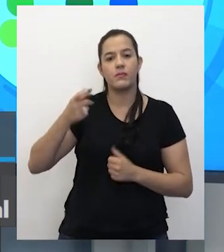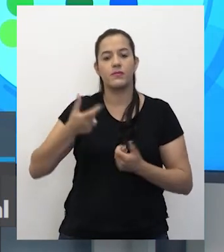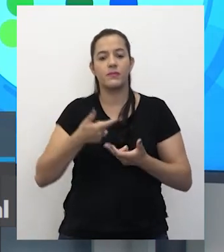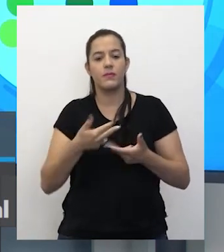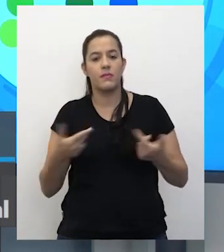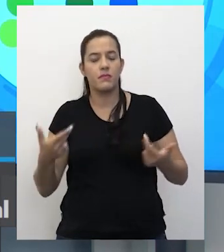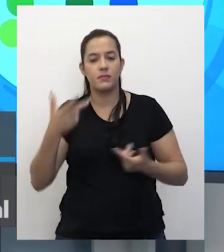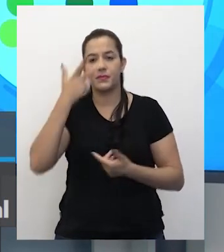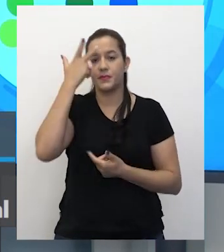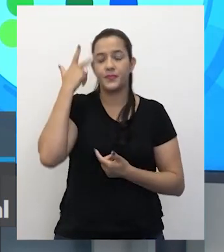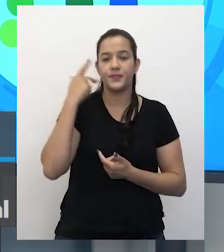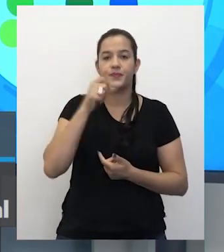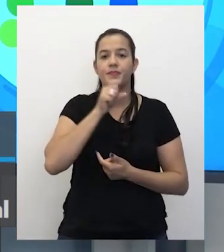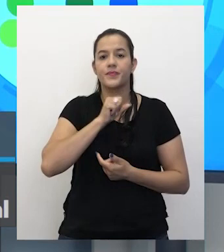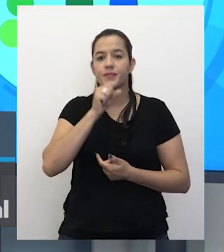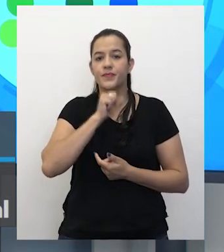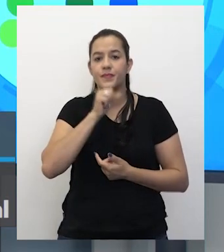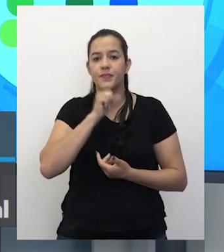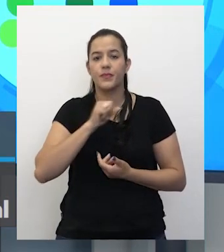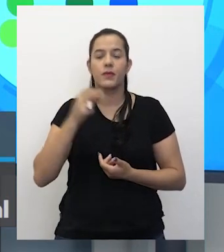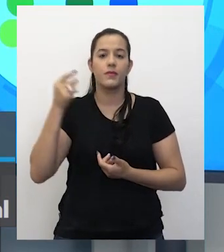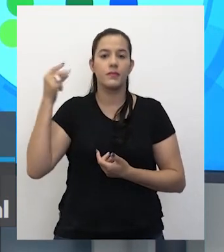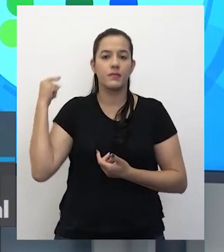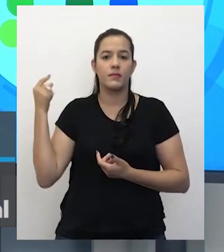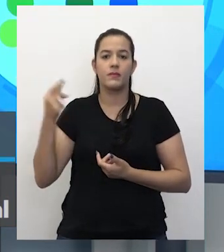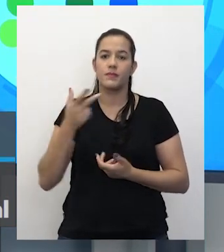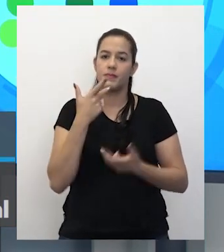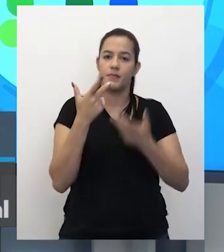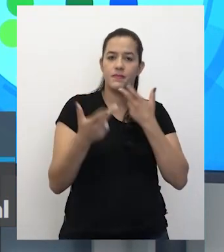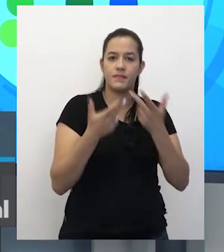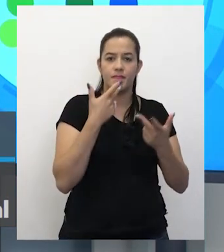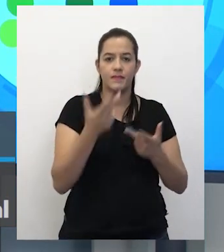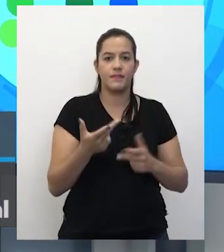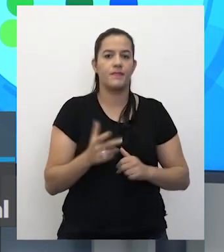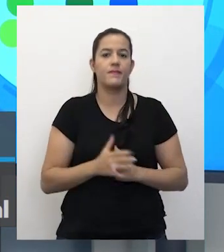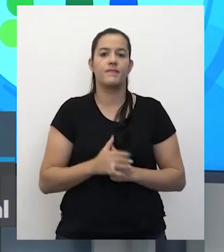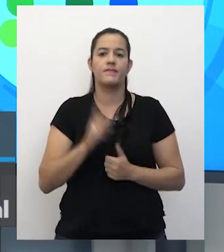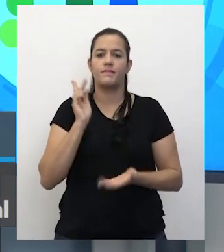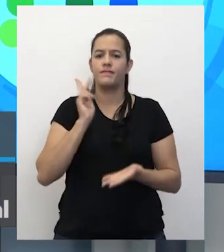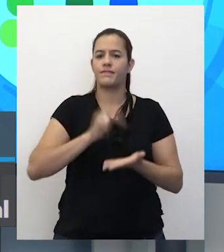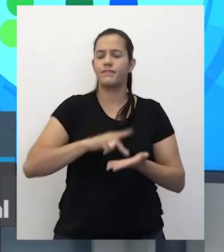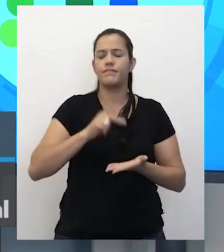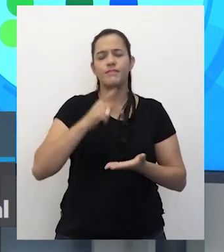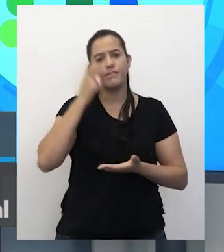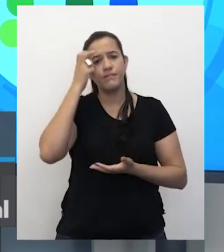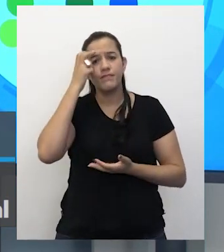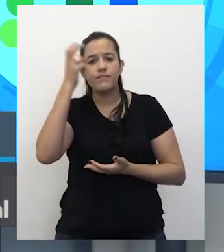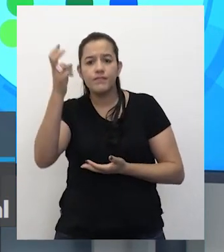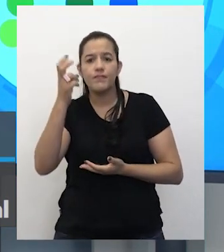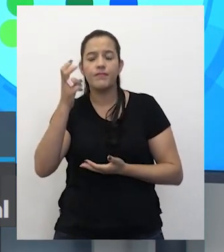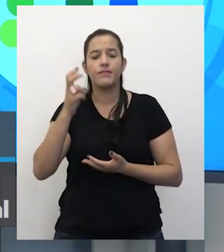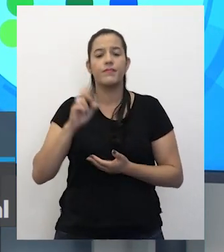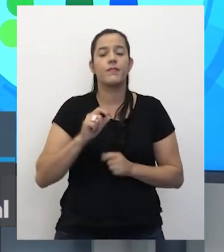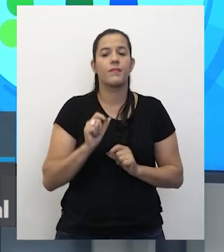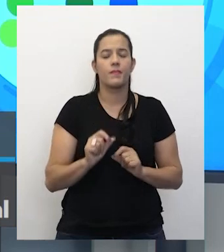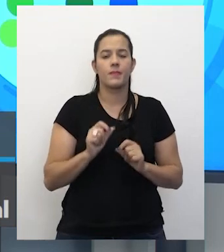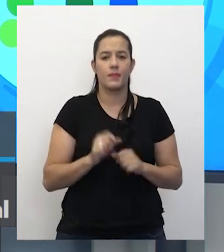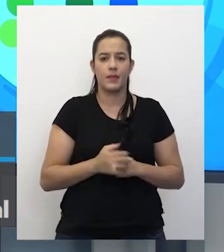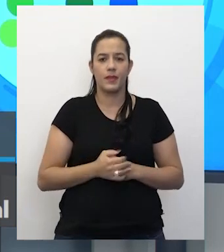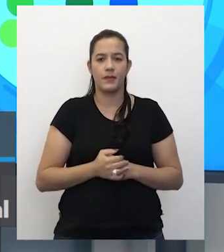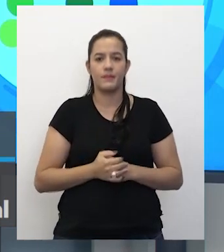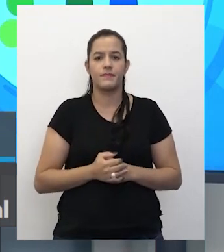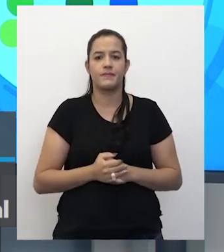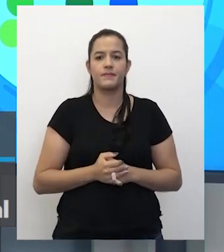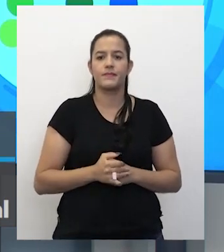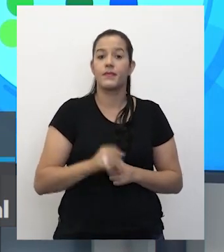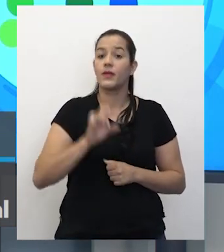pessoas mais velhas, tios, né, falavam e que é tão verdadeira, é uma sabedoria tão verdadeira que é o seguinte, olha,